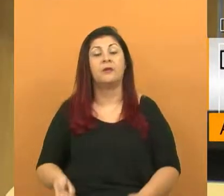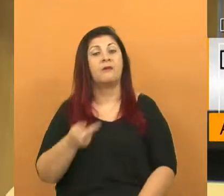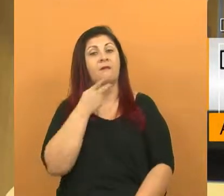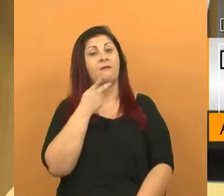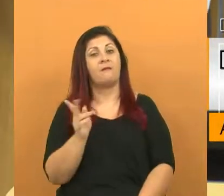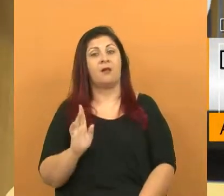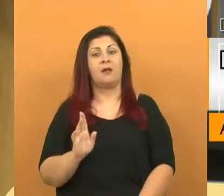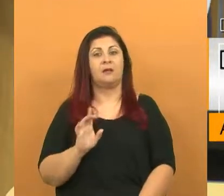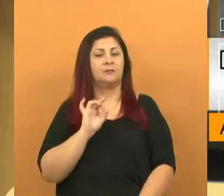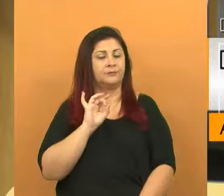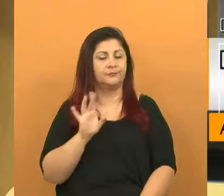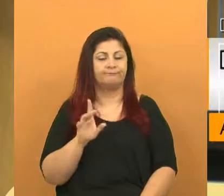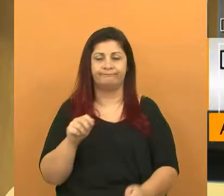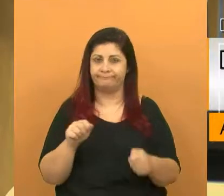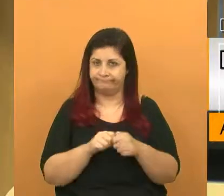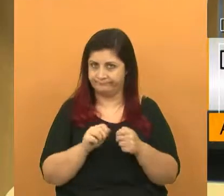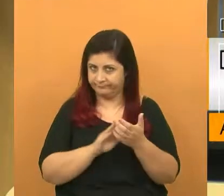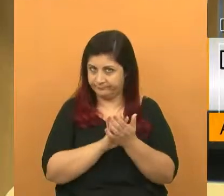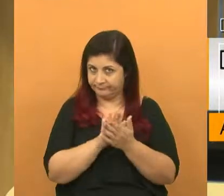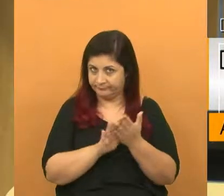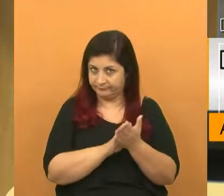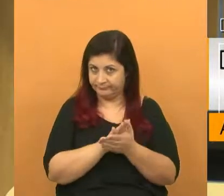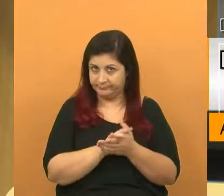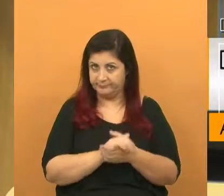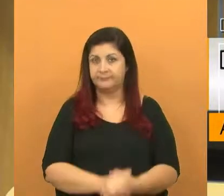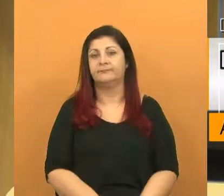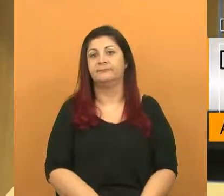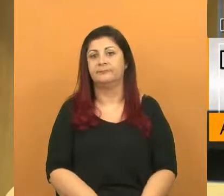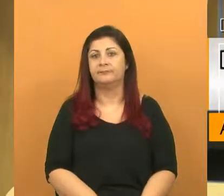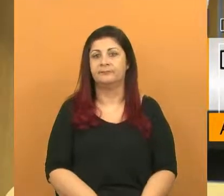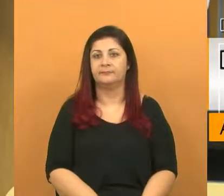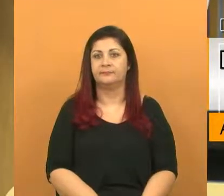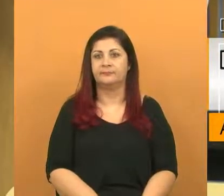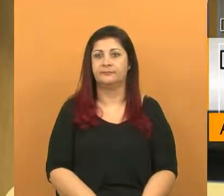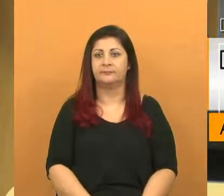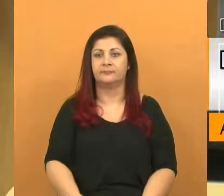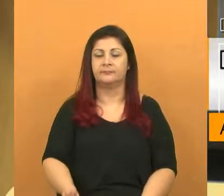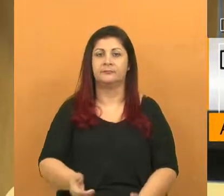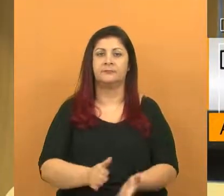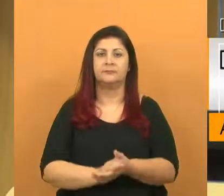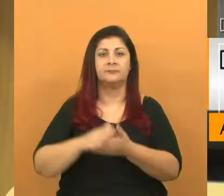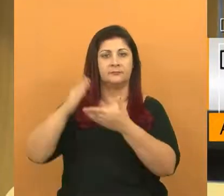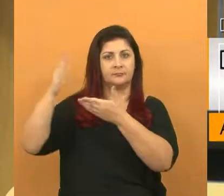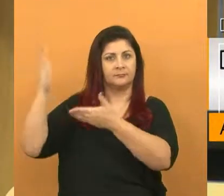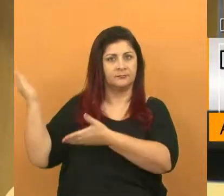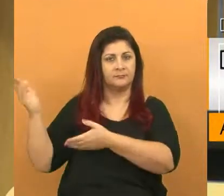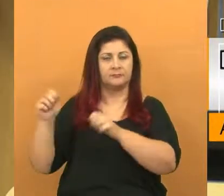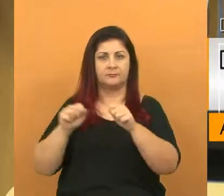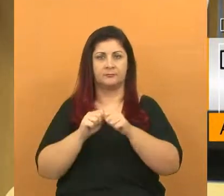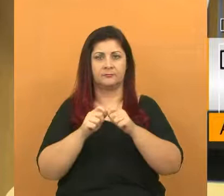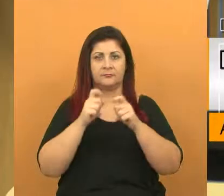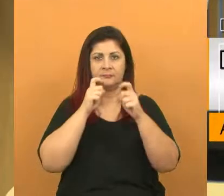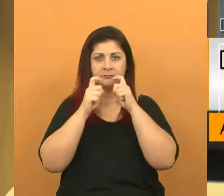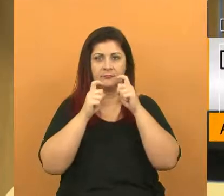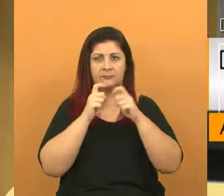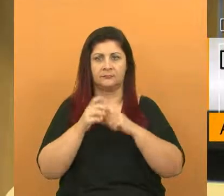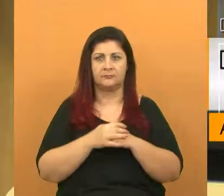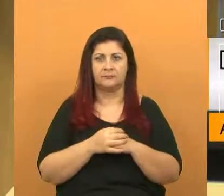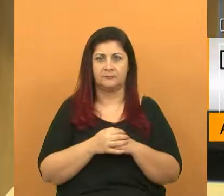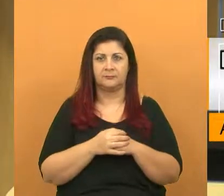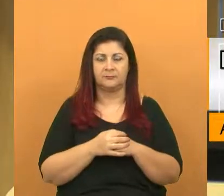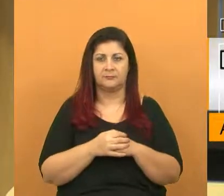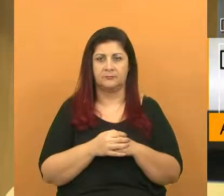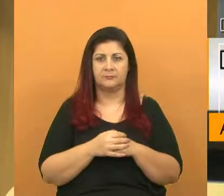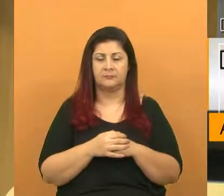mas não foi cumprido então eu quando fazer nos chamava eu falar eu nem vou nem nós